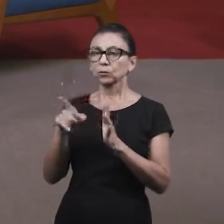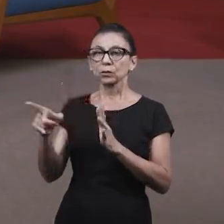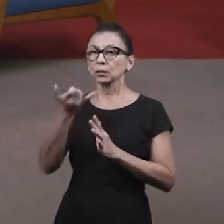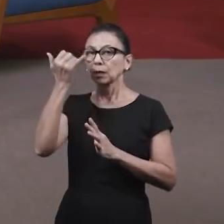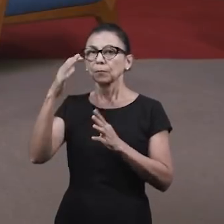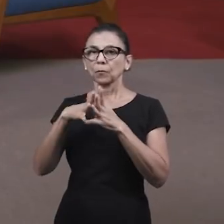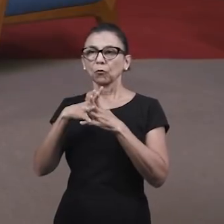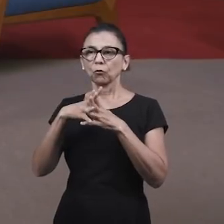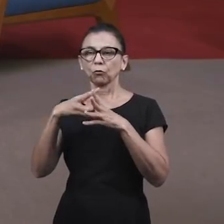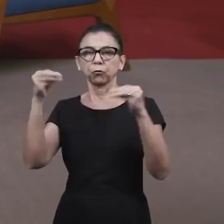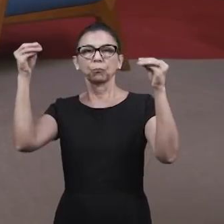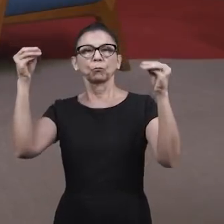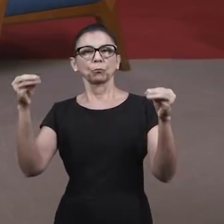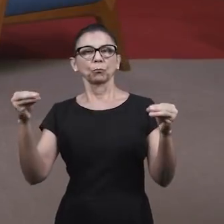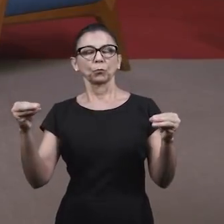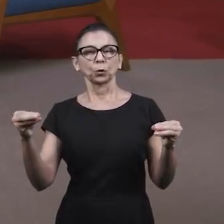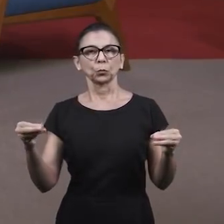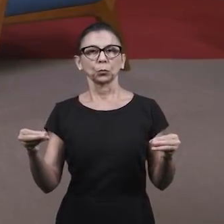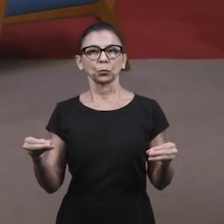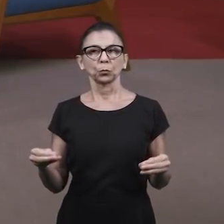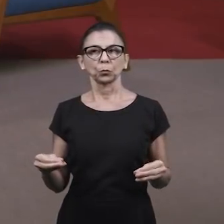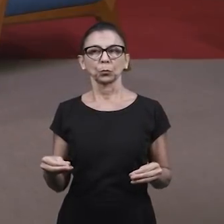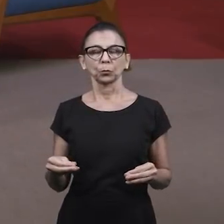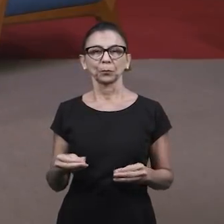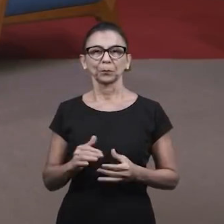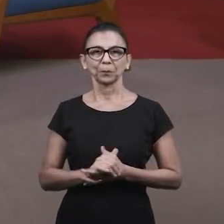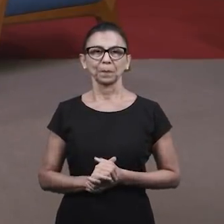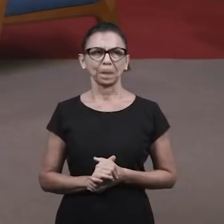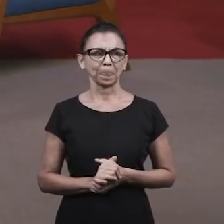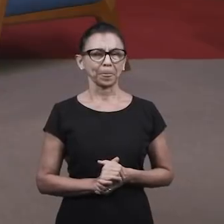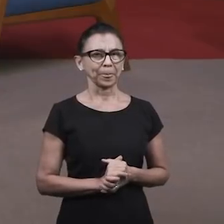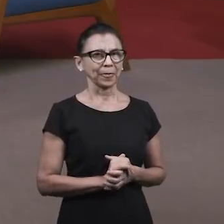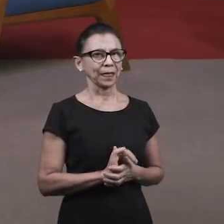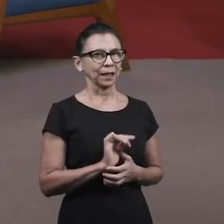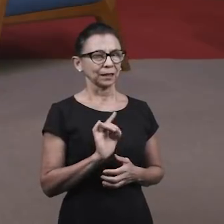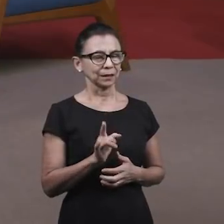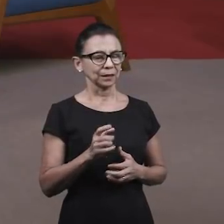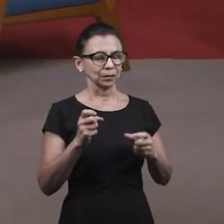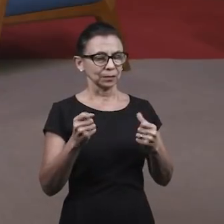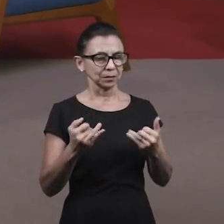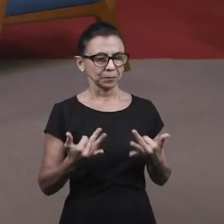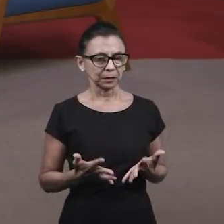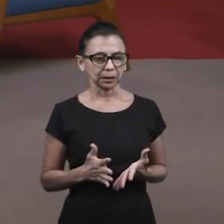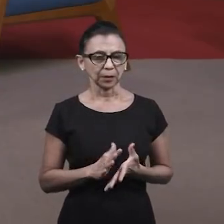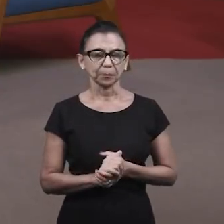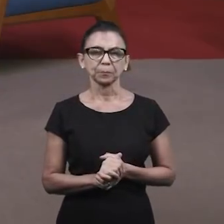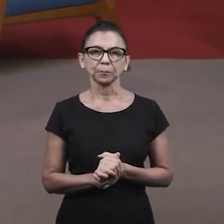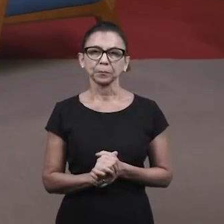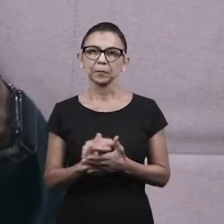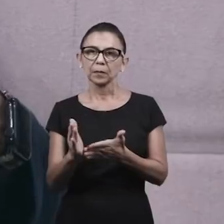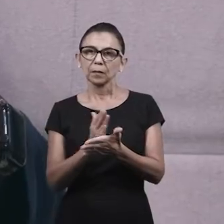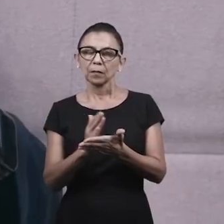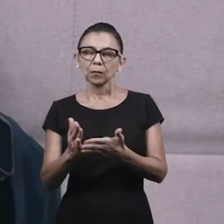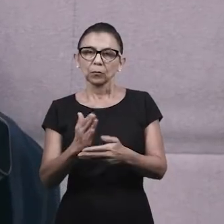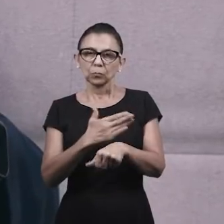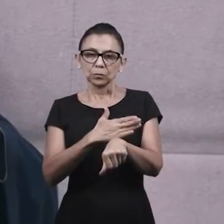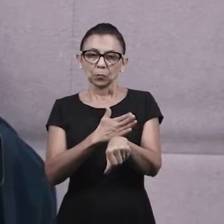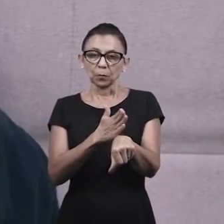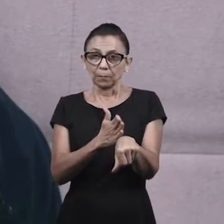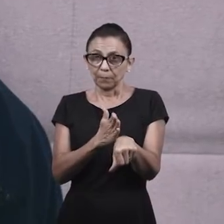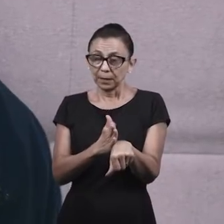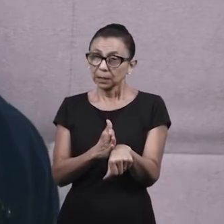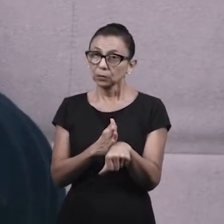experiências bíblicas da descoberta do mistério, os 2 discípulos no caminho de Emaús. Está em Lucas capítulo 24, versos 30 e 31, e diz assim: E